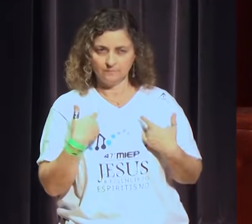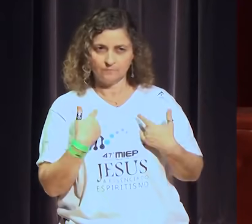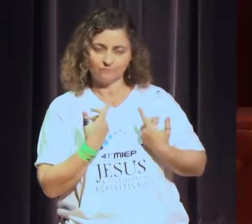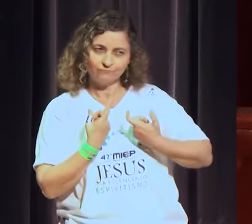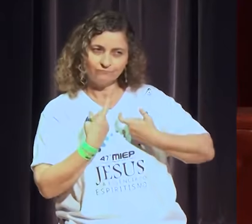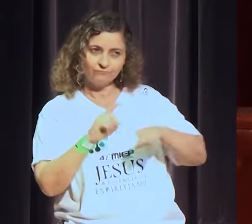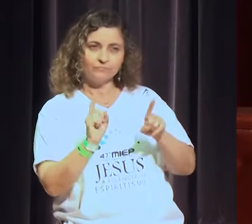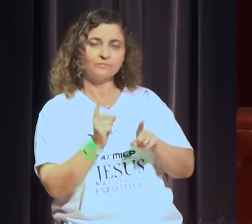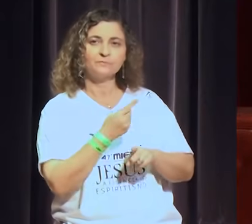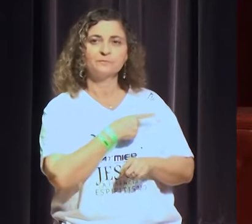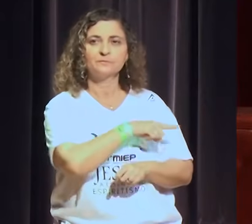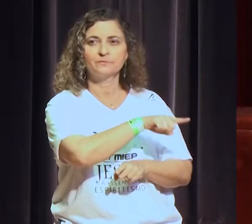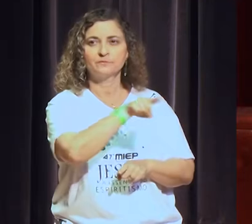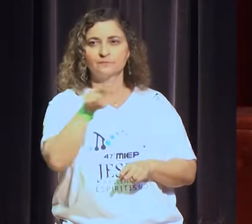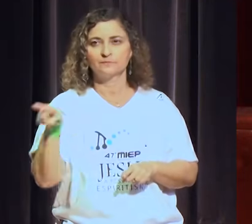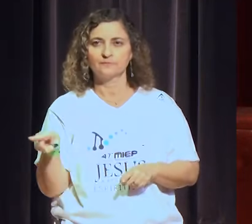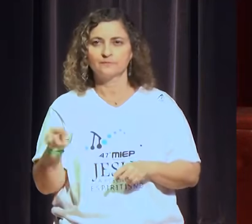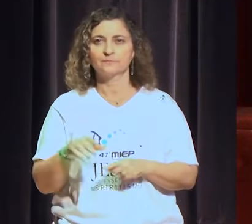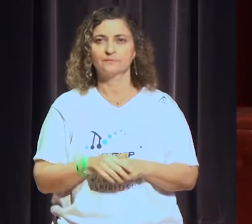provocação.